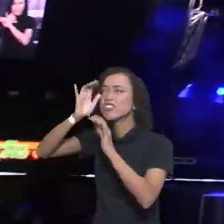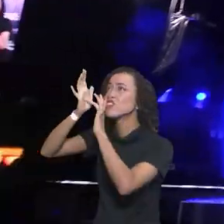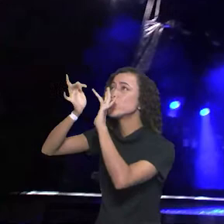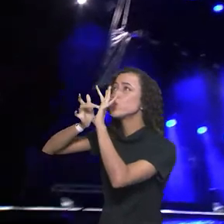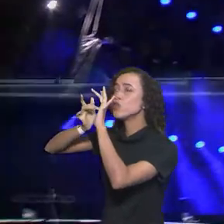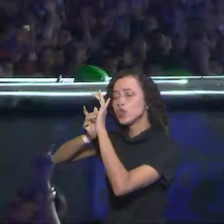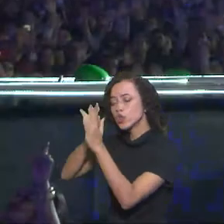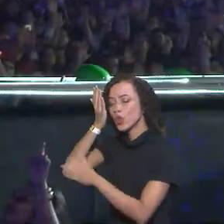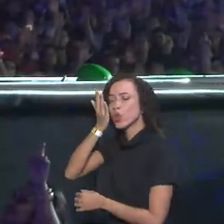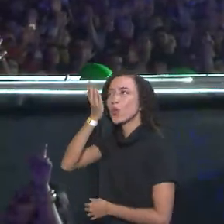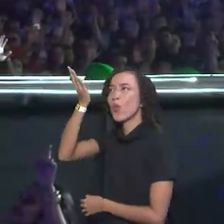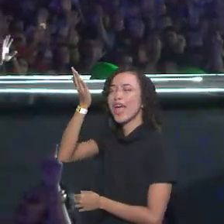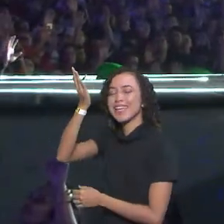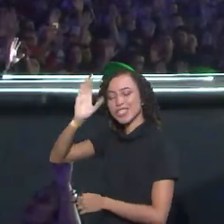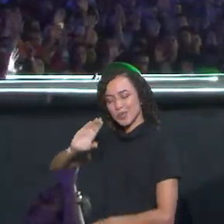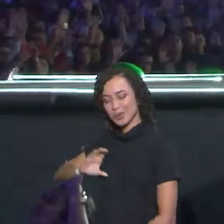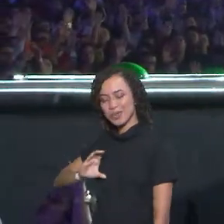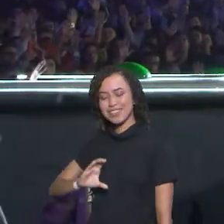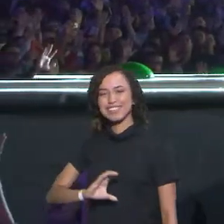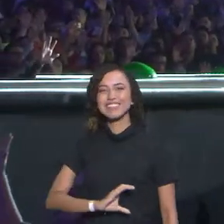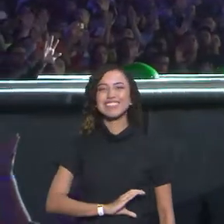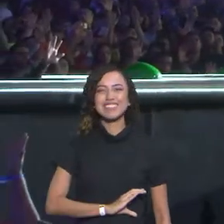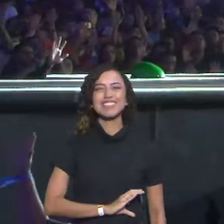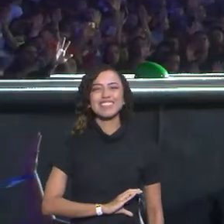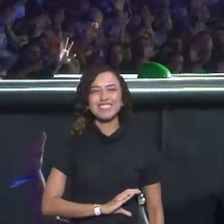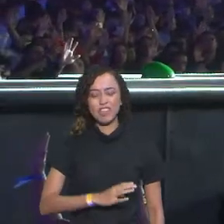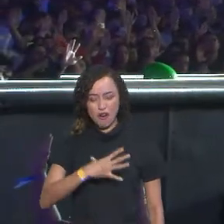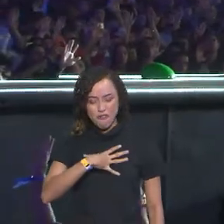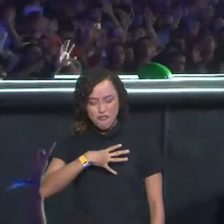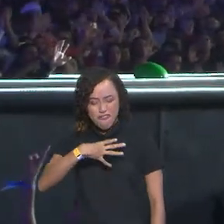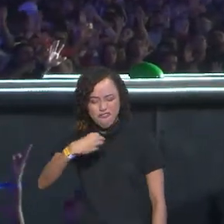tu és o cristo